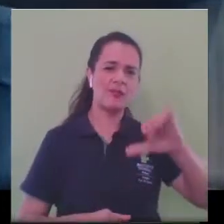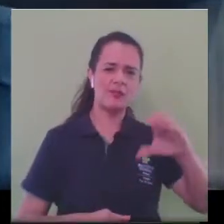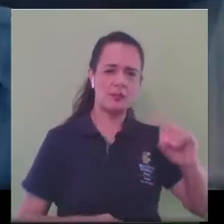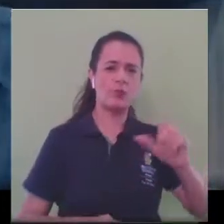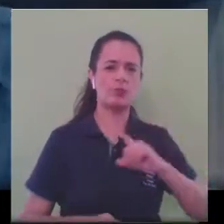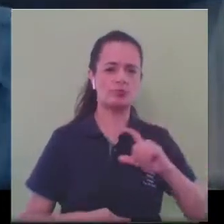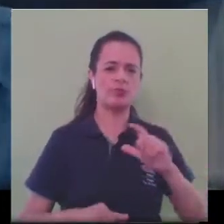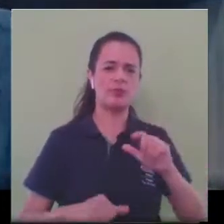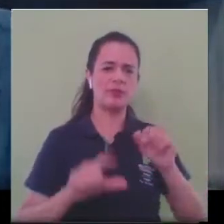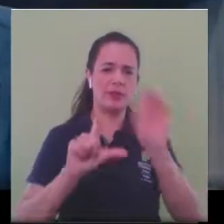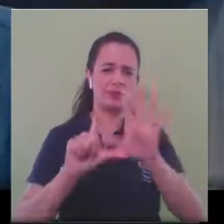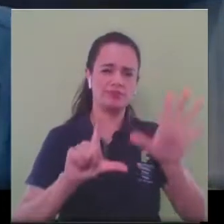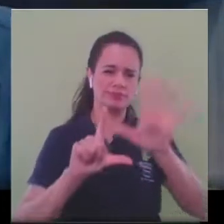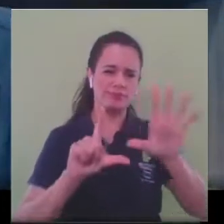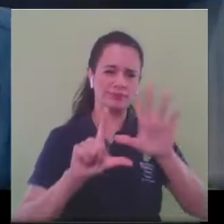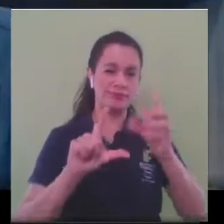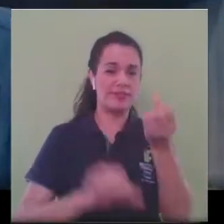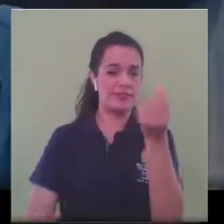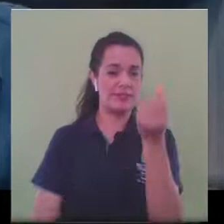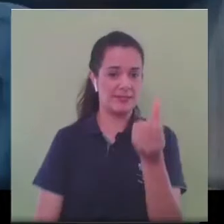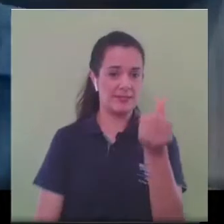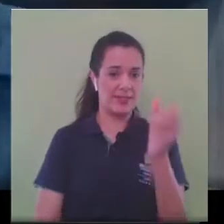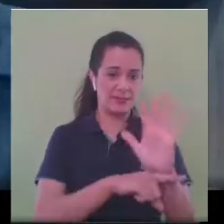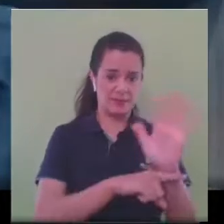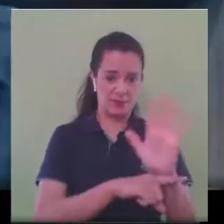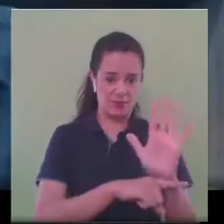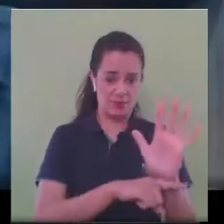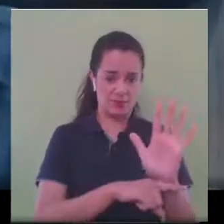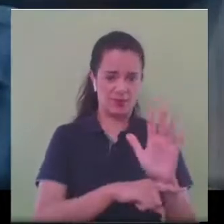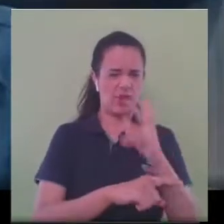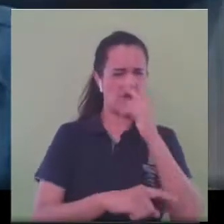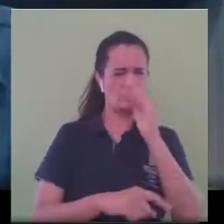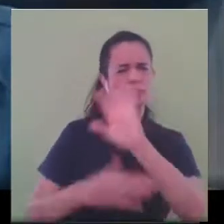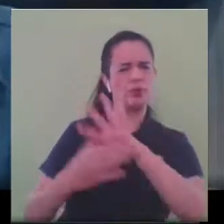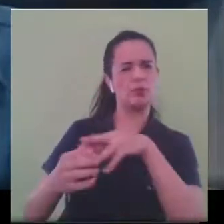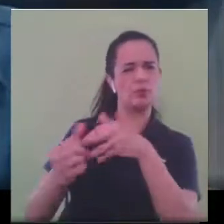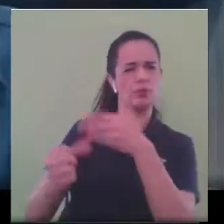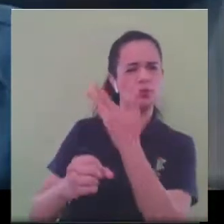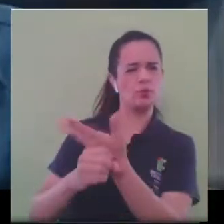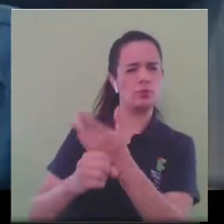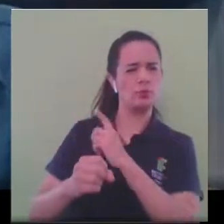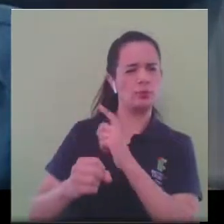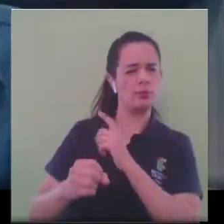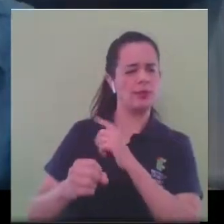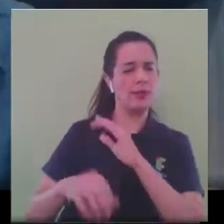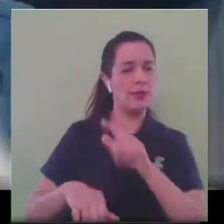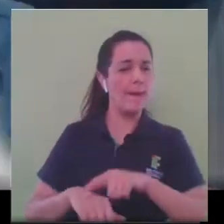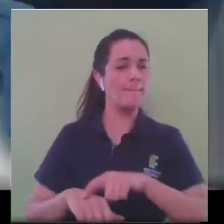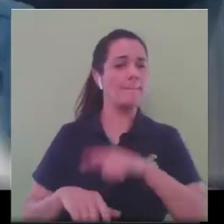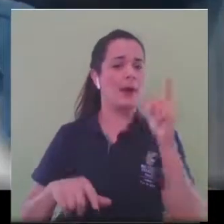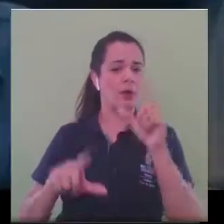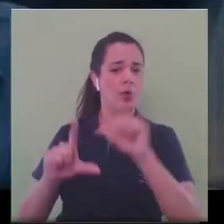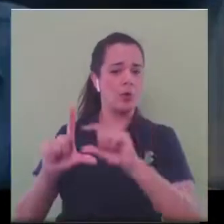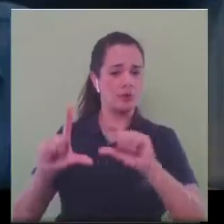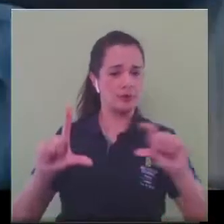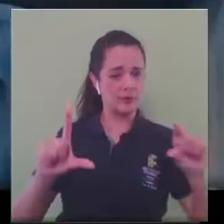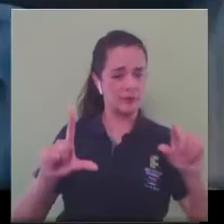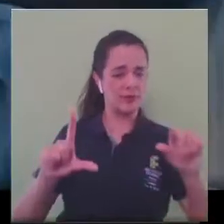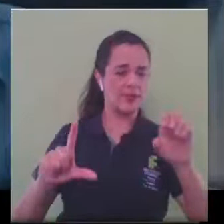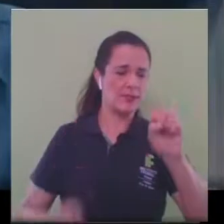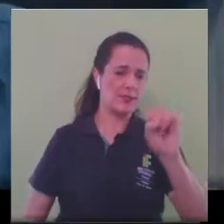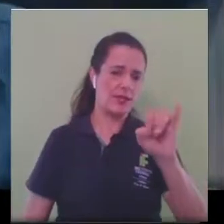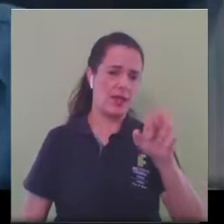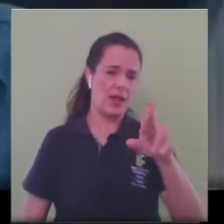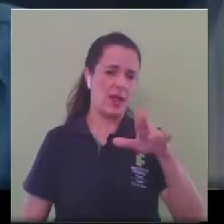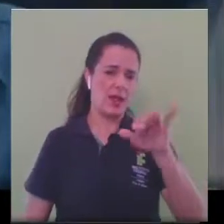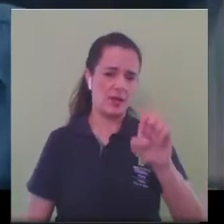São 6 vídeos, né? Acho que no YouTube acho que é a série de vídeos que está mais aprofundando aí, que trata mais